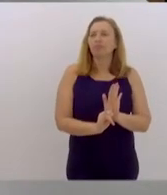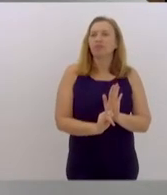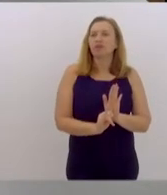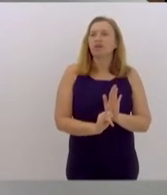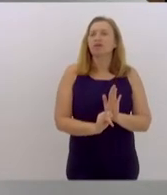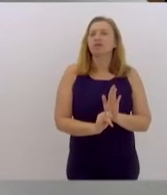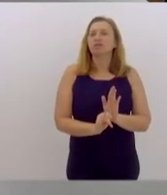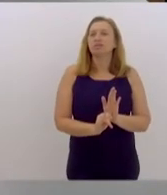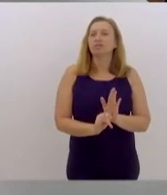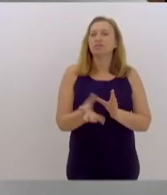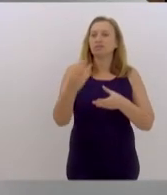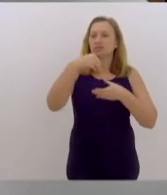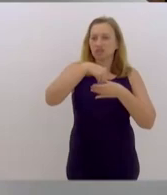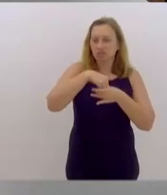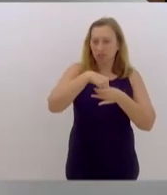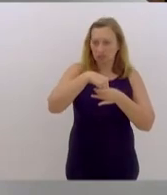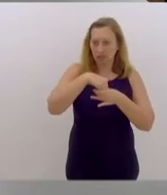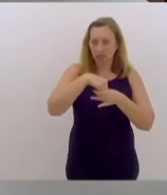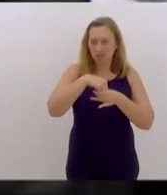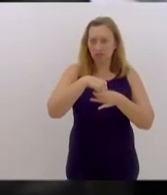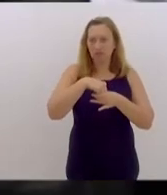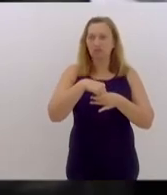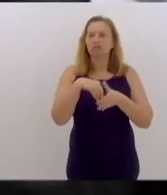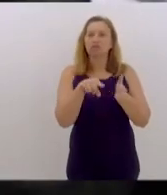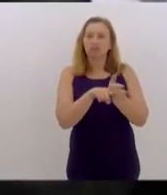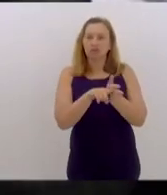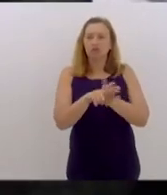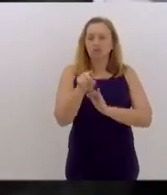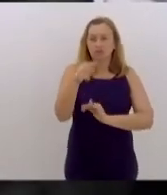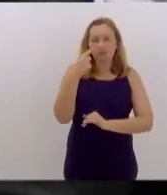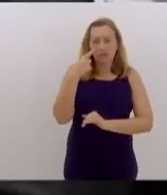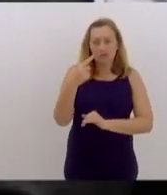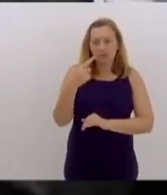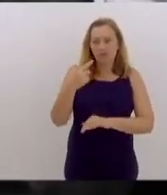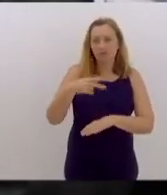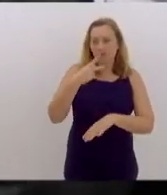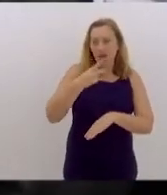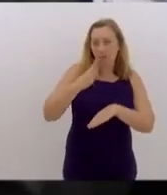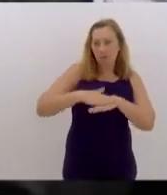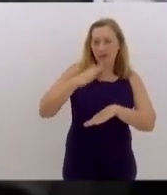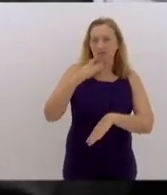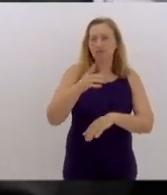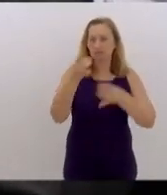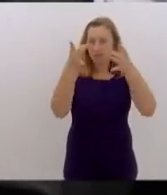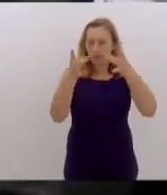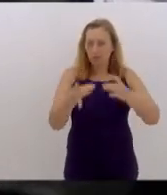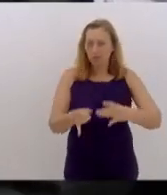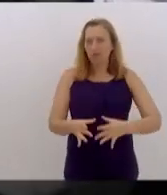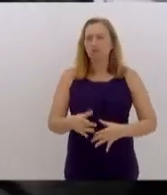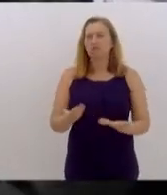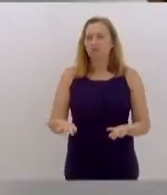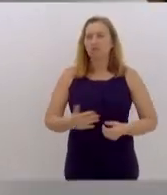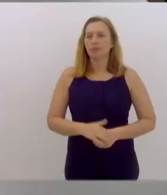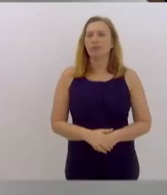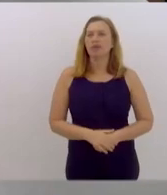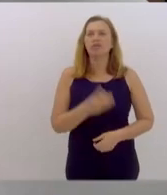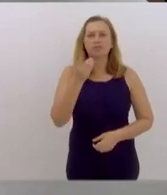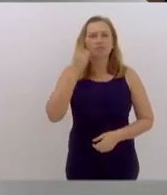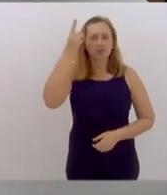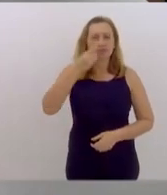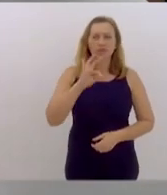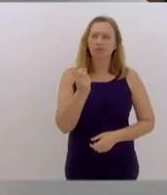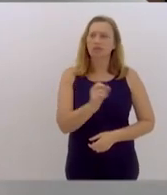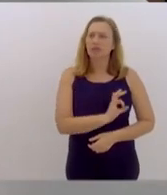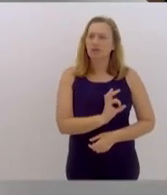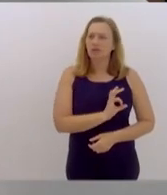concessão é que foi dentro do programa de desestatização como você vai acentuar um pouco mais adiante Sem problema ou dificuldade não deve tá na